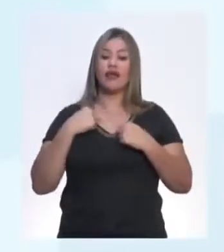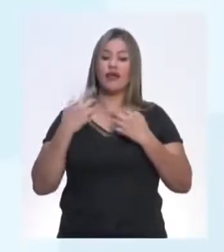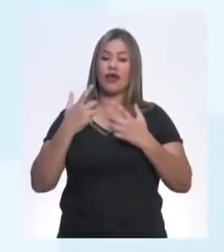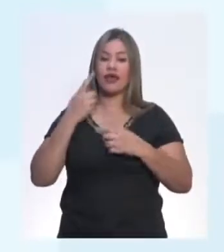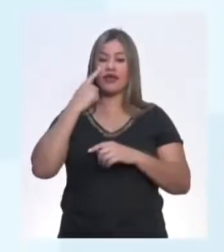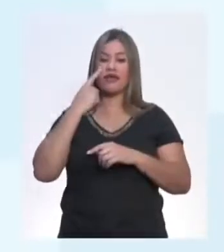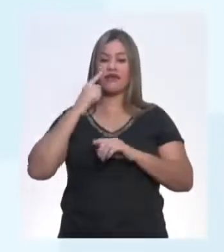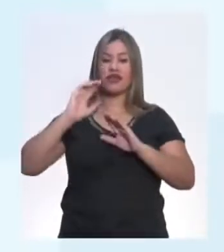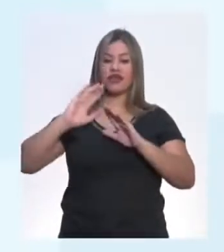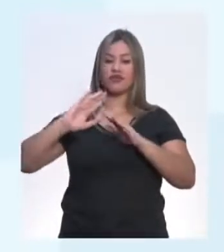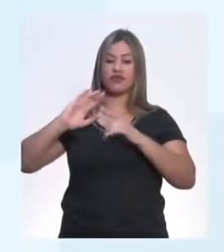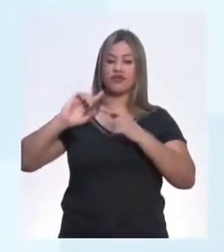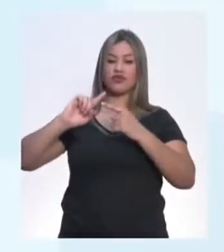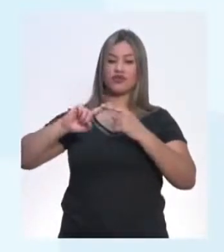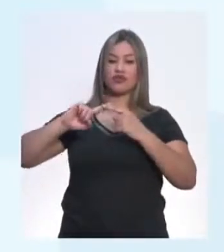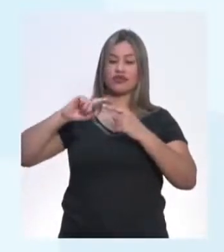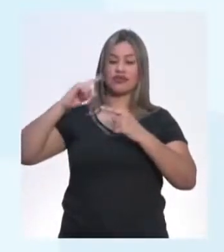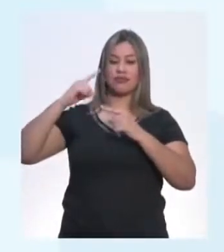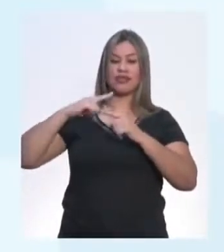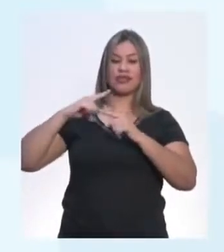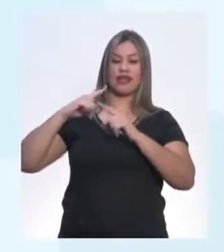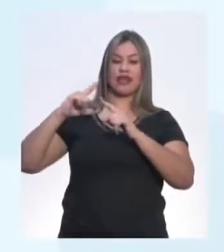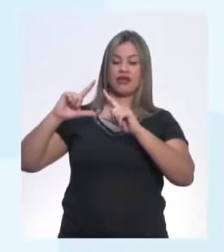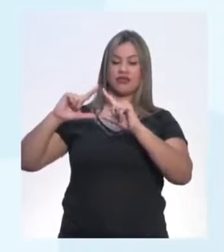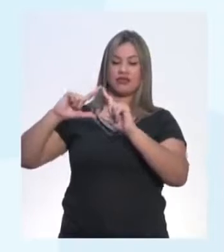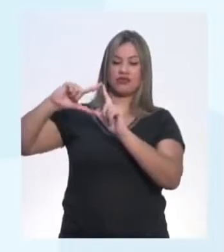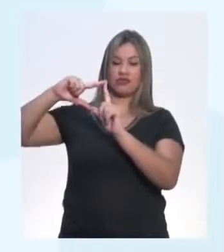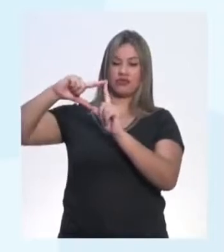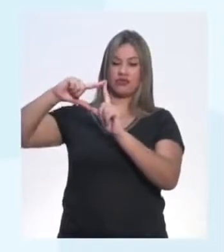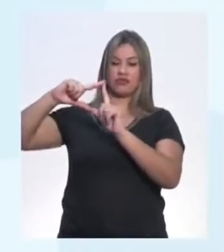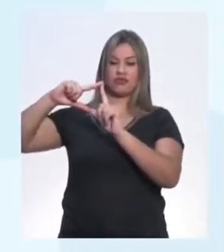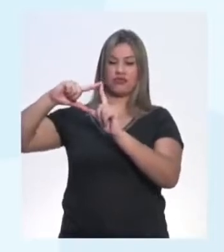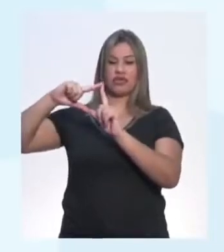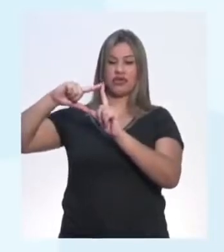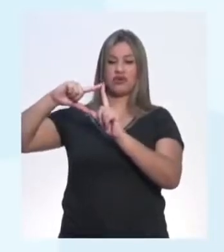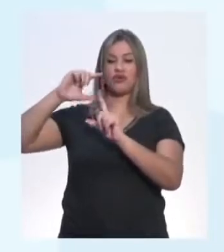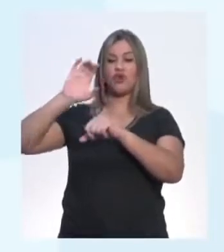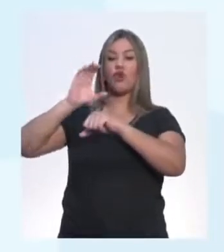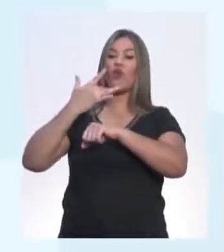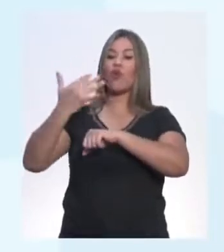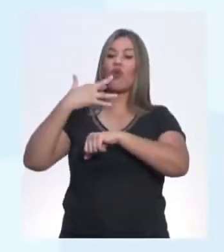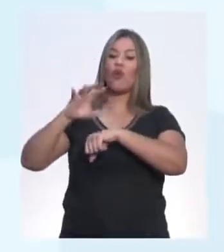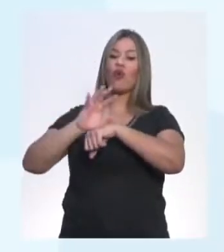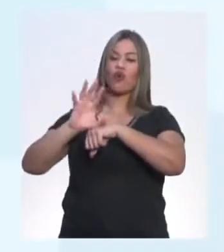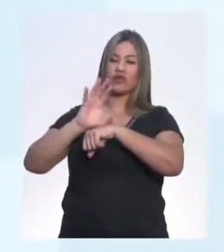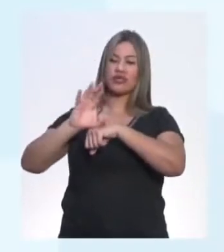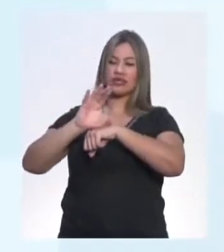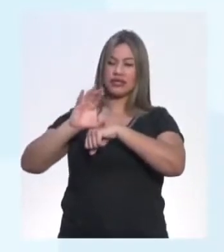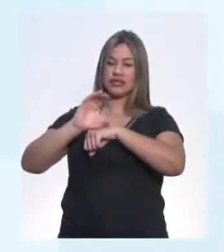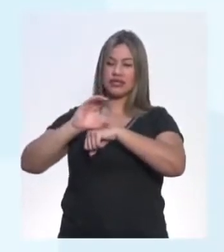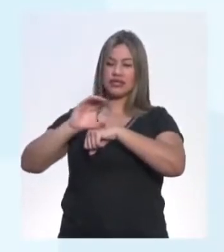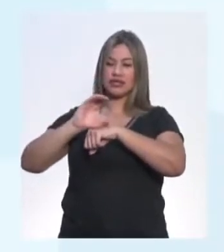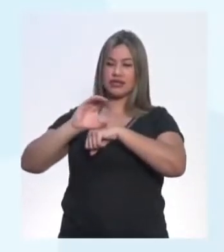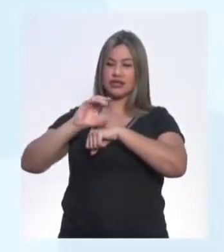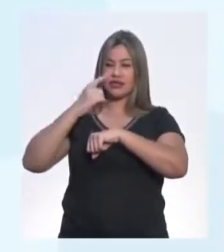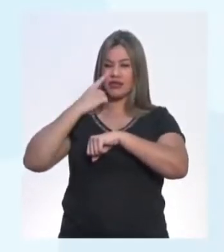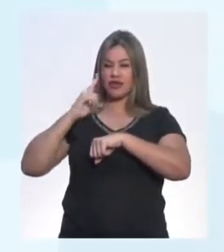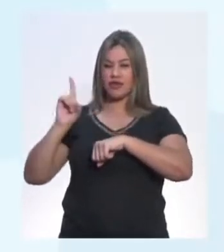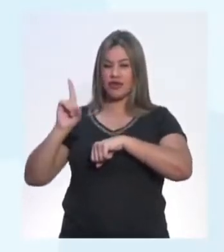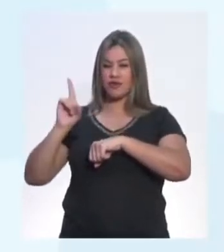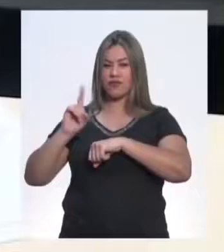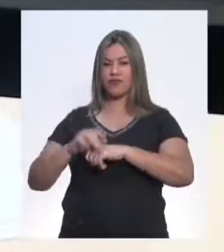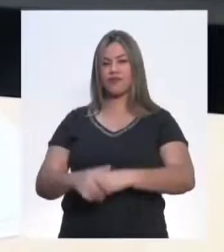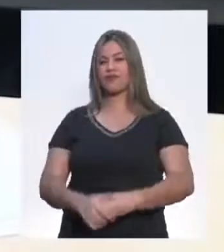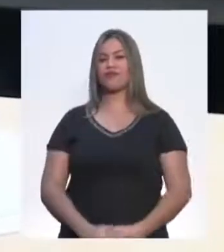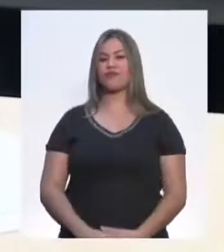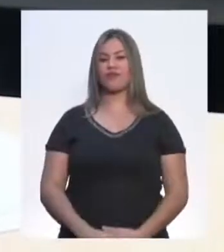vendo o triângulo em cinza lá em cima? Então, o triângulo lá à direita para vocês em cinza, que não sei se o diretor consegue mostrar, esse aqui,